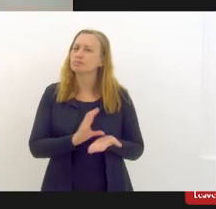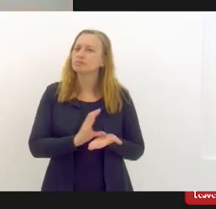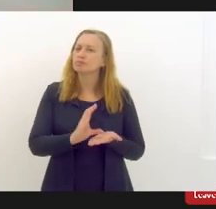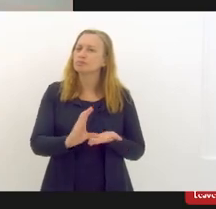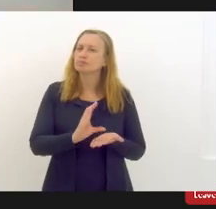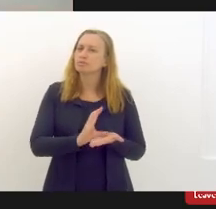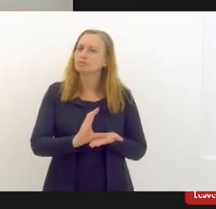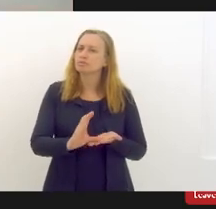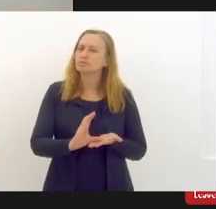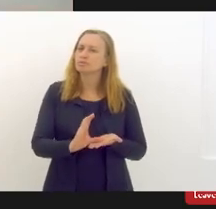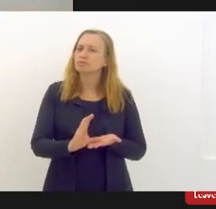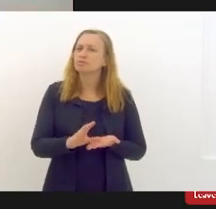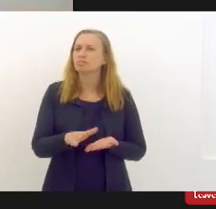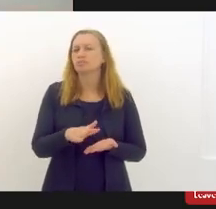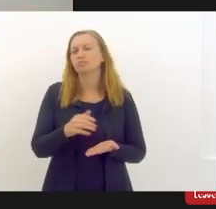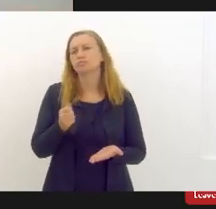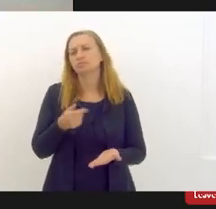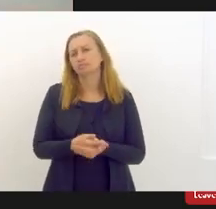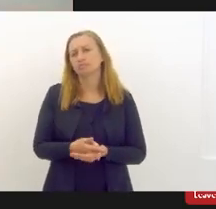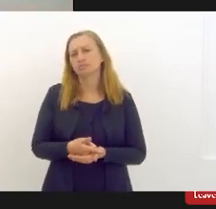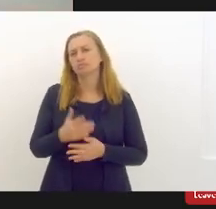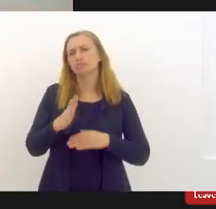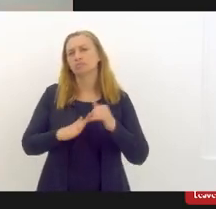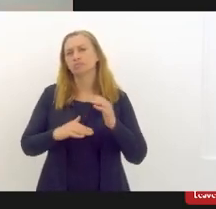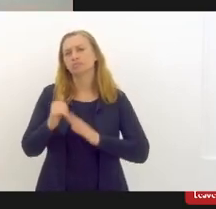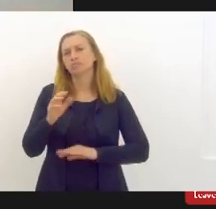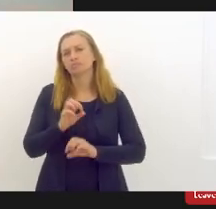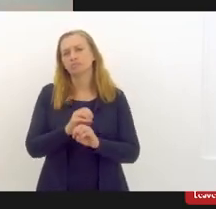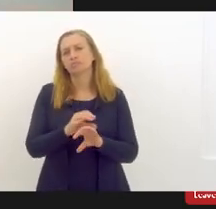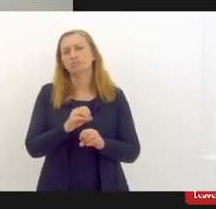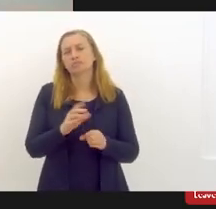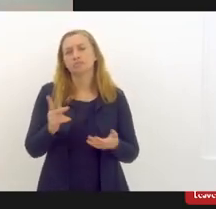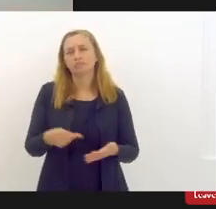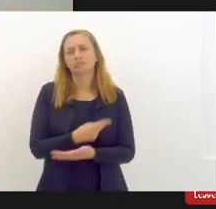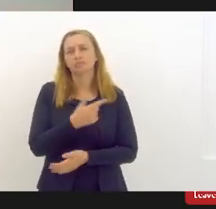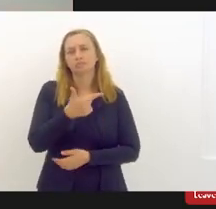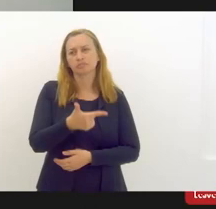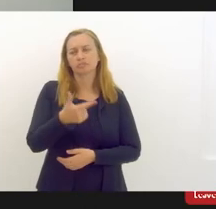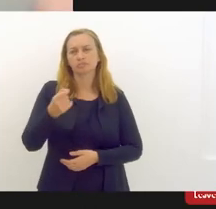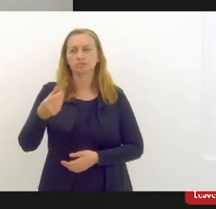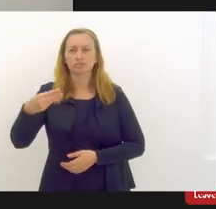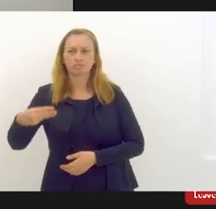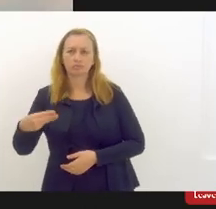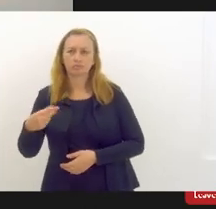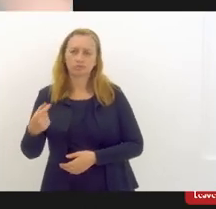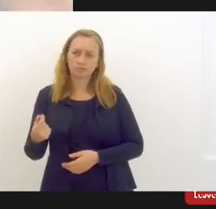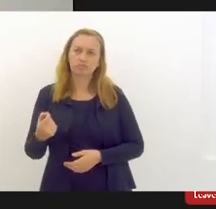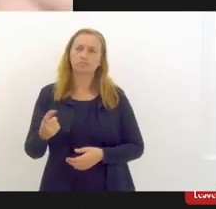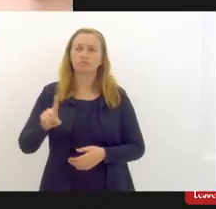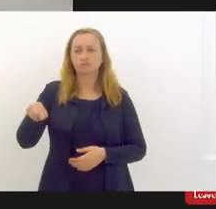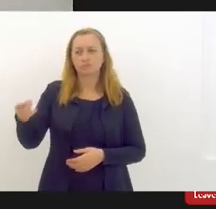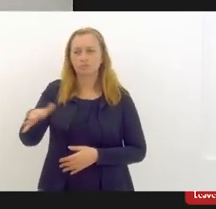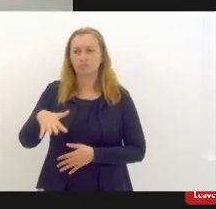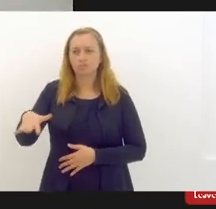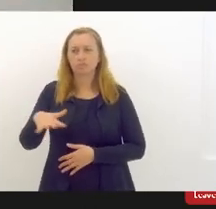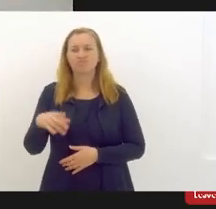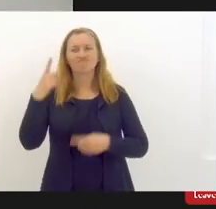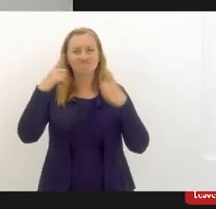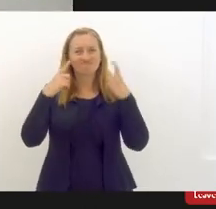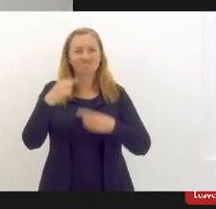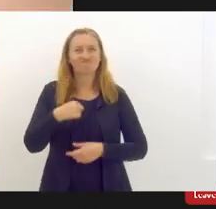além do pagamento de profissionais de educação, que era uma coisa que acontecia até 2020, para outras áreas. E isso vem me gerando um pouco de